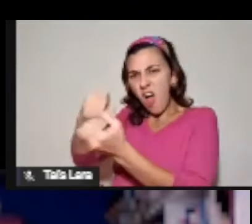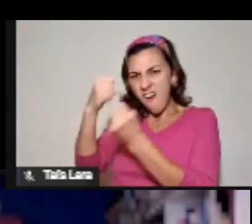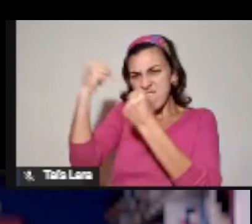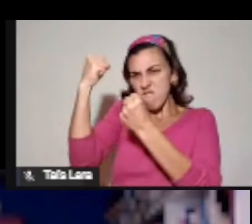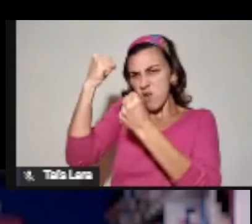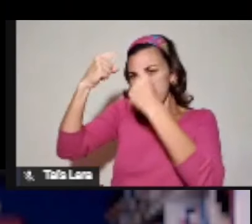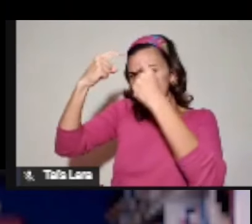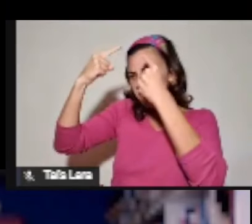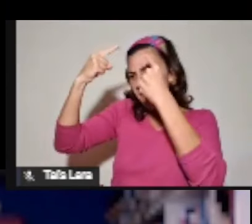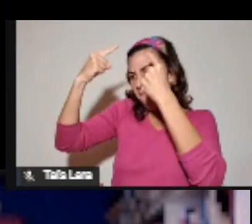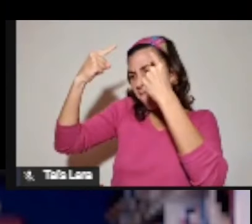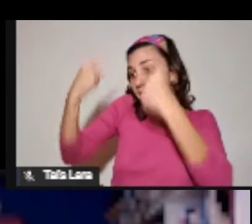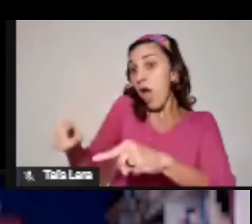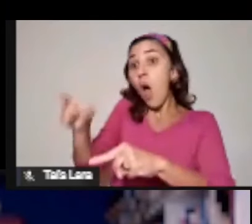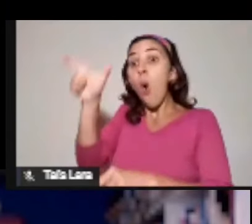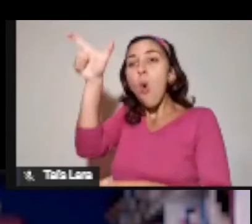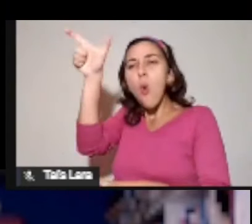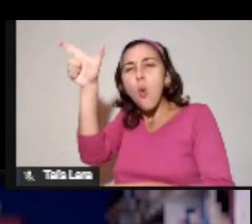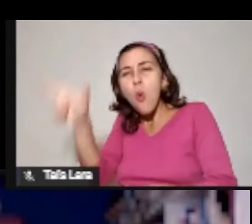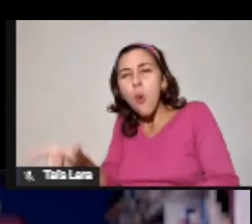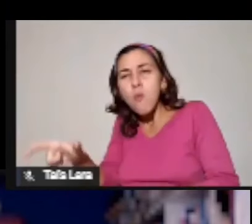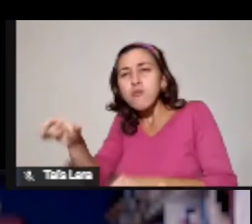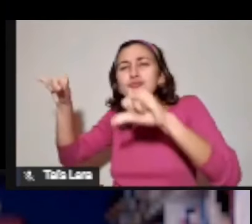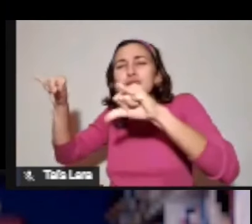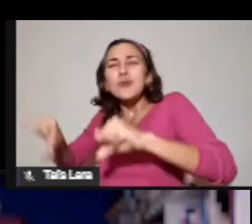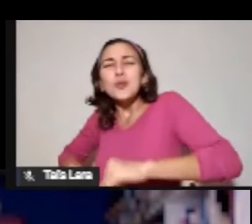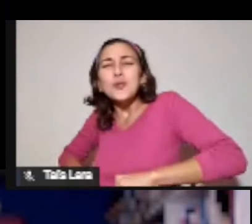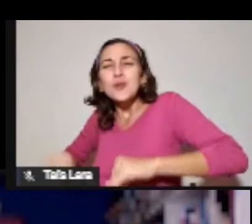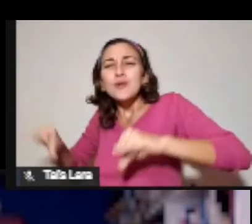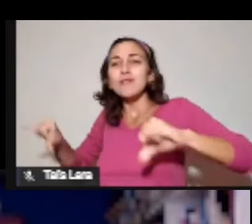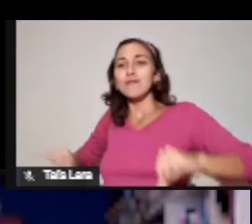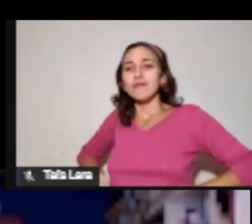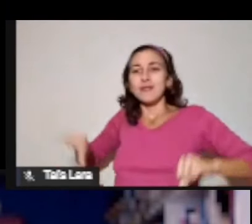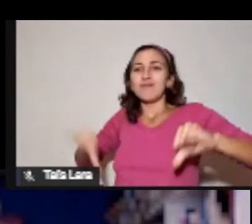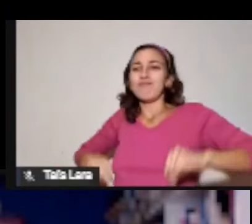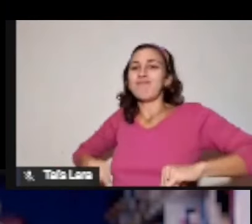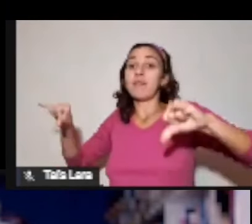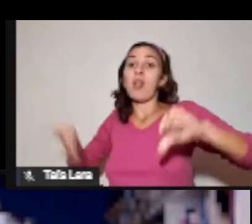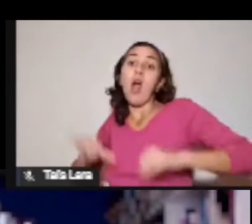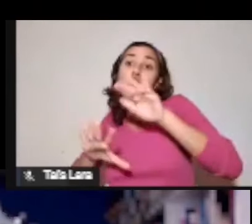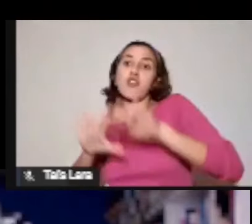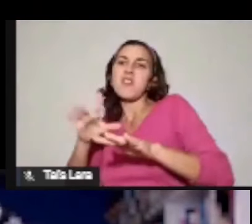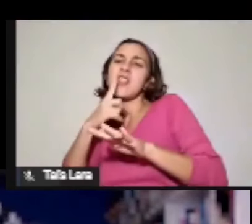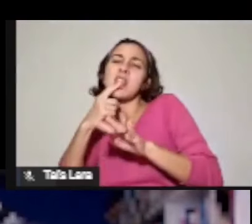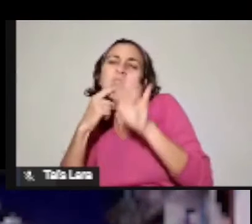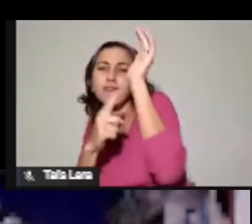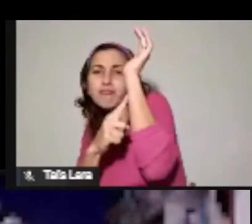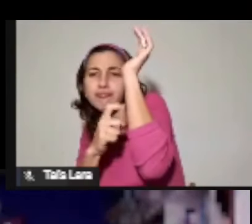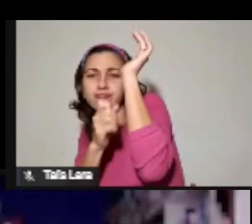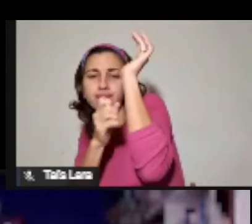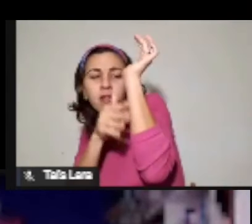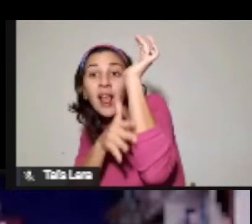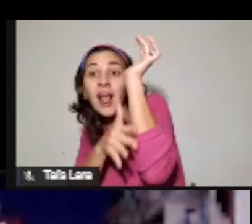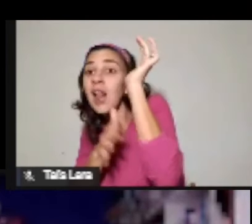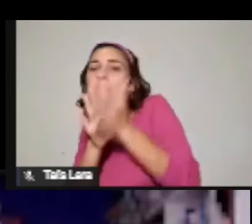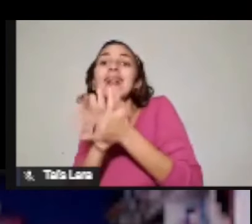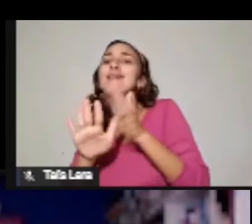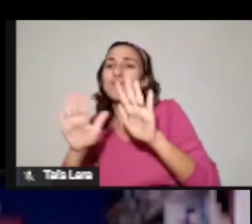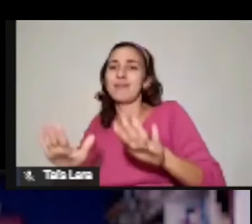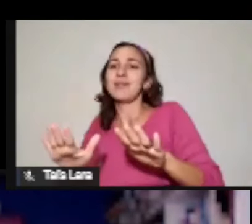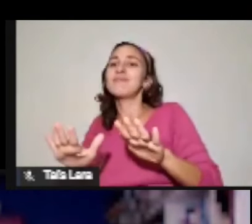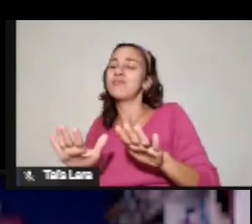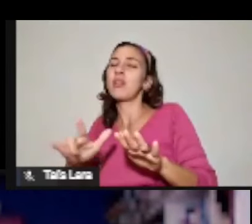físico, mesmo que não tenha lesão, que não fique machucado. O tratamento cruel e degradante é aquele que humilha,